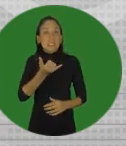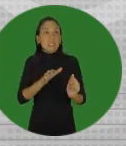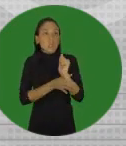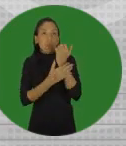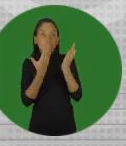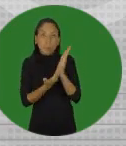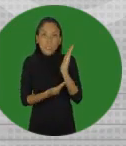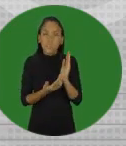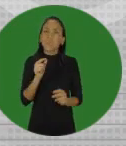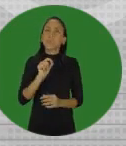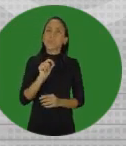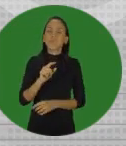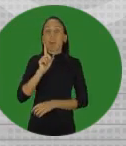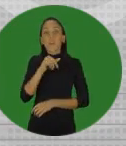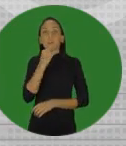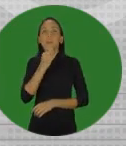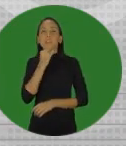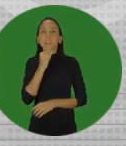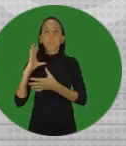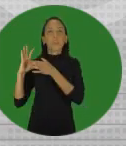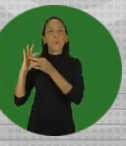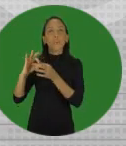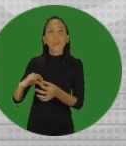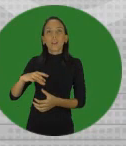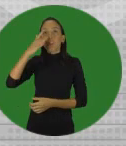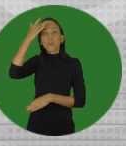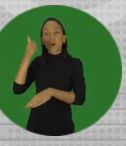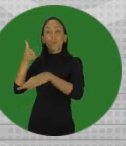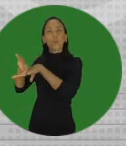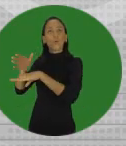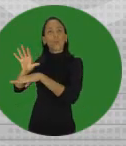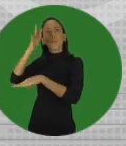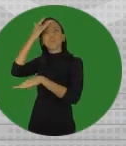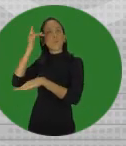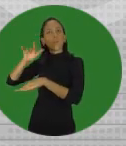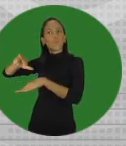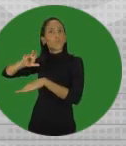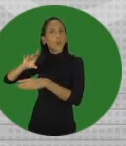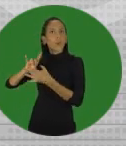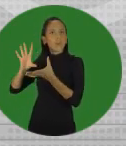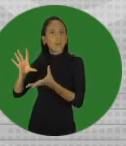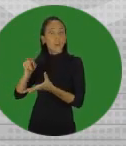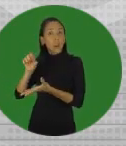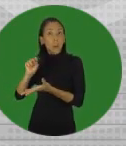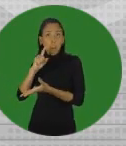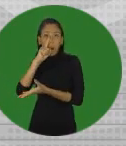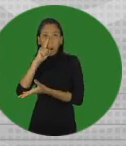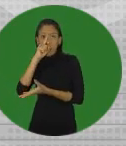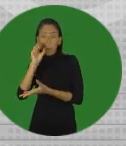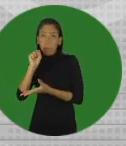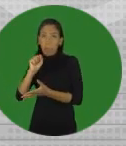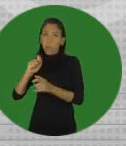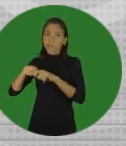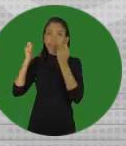São acessos não autorizados, situações acidentais ou ilícitas que apresentem risco e dano relevante